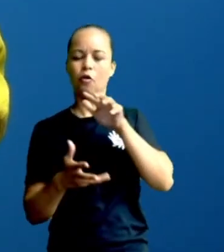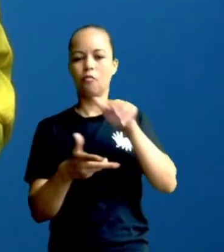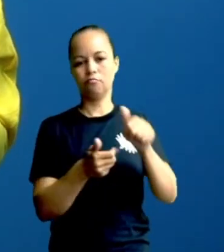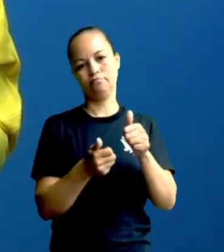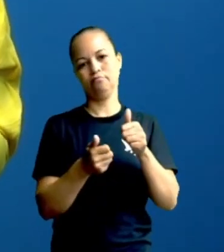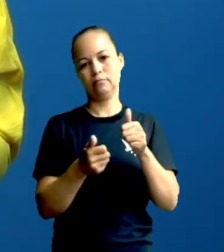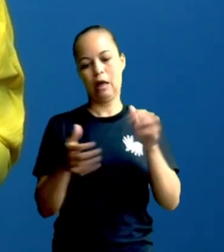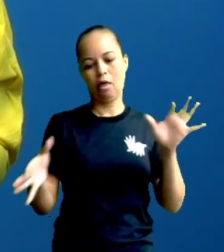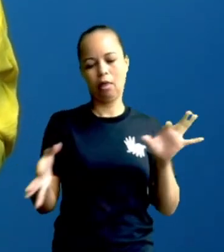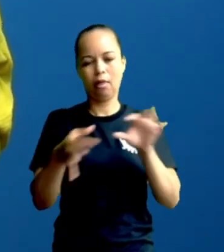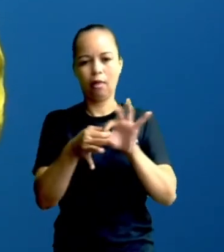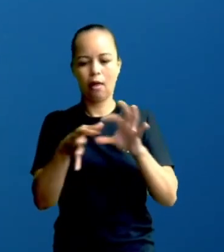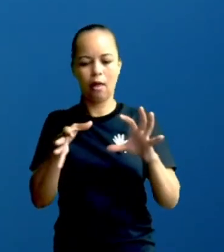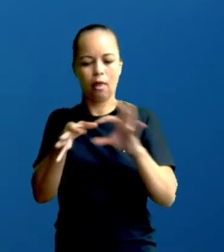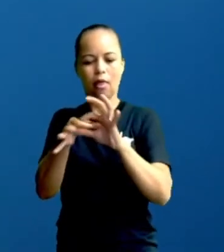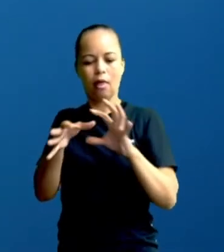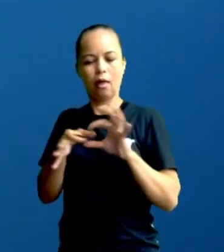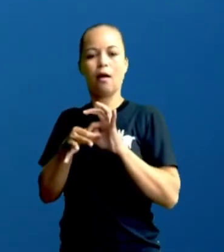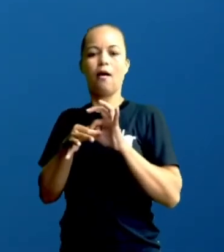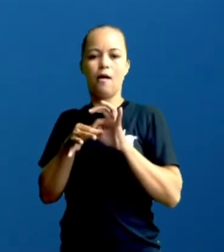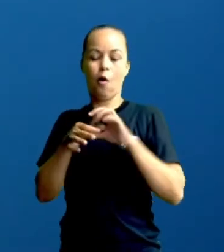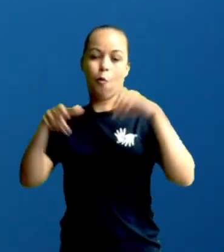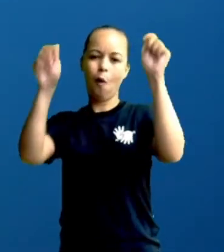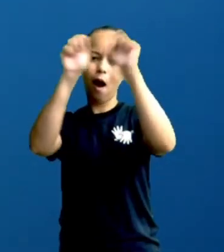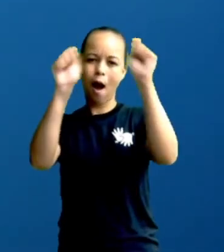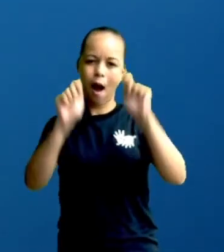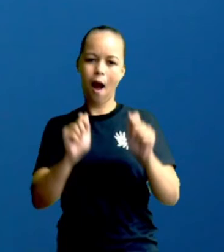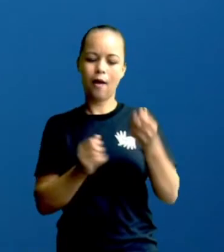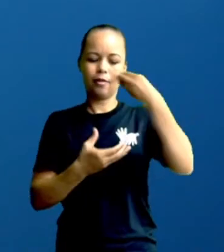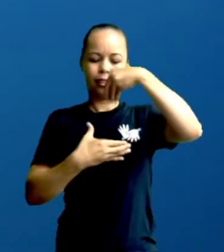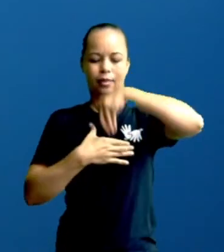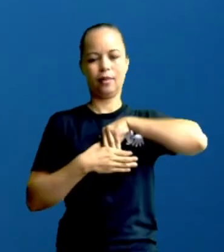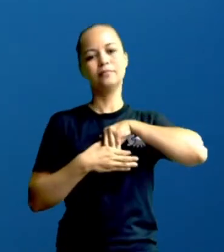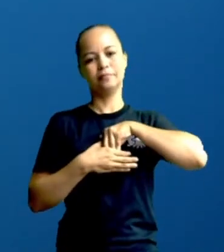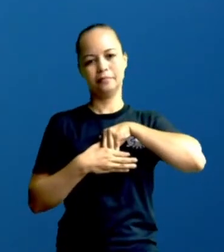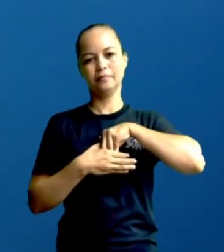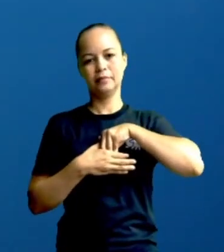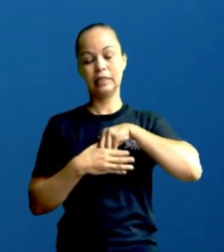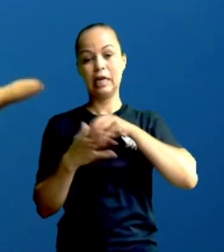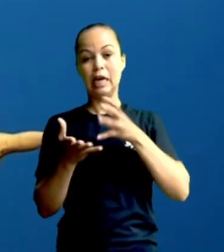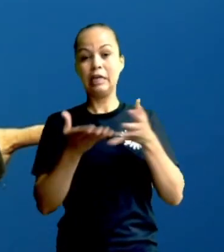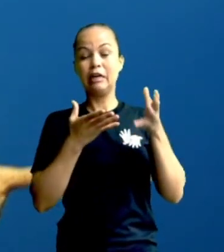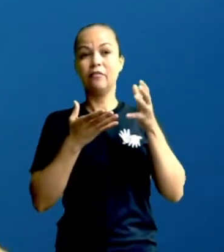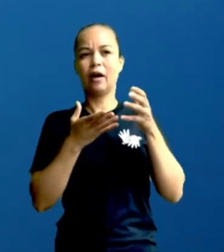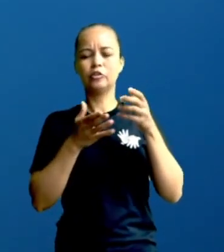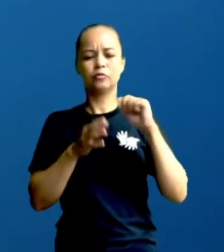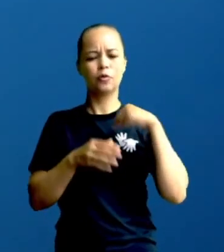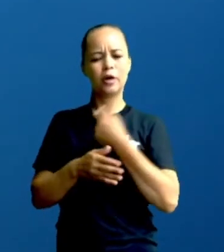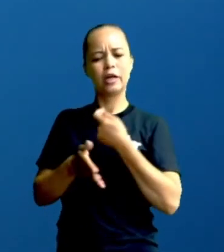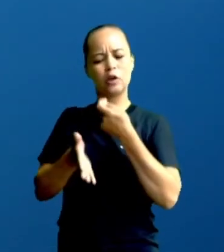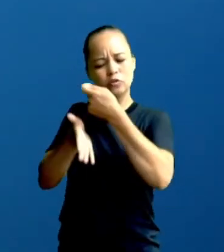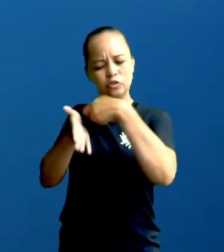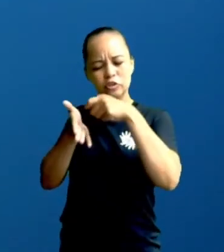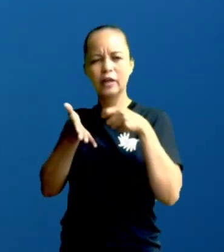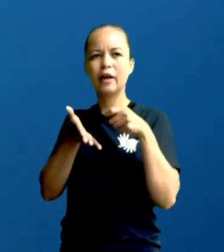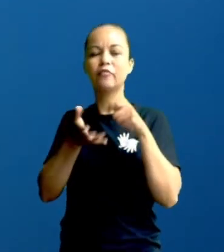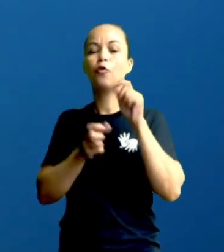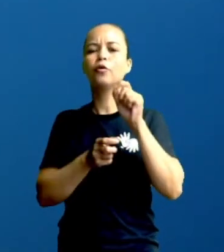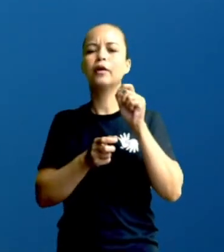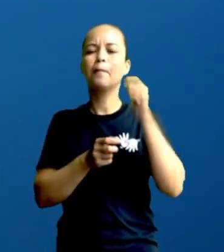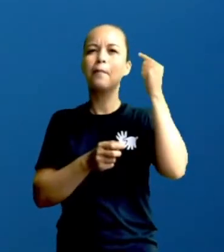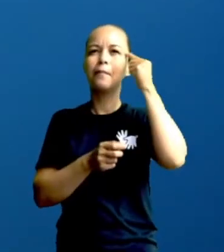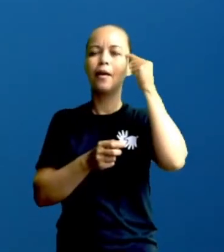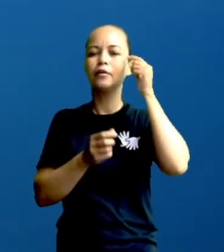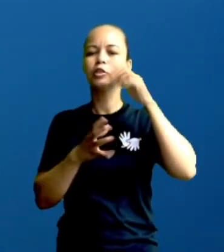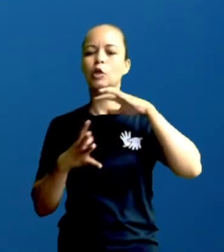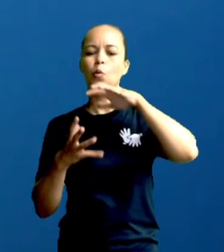estão entrelaçadas com a arte que está dentro de nós, que faz a gente escrever a história do mundo, a história